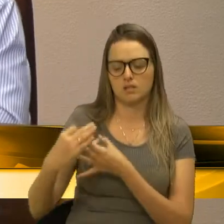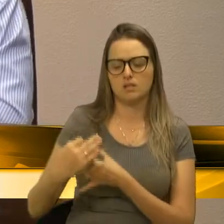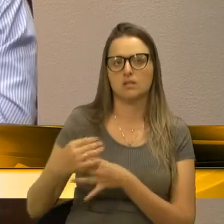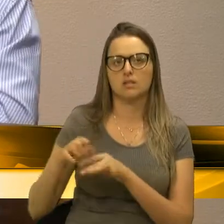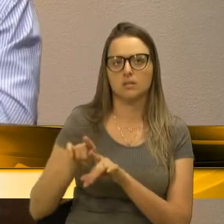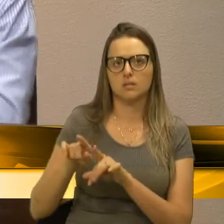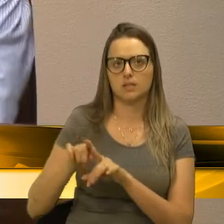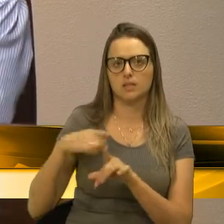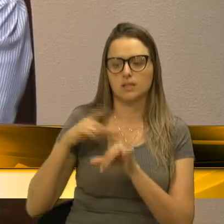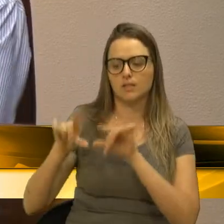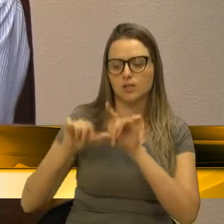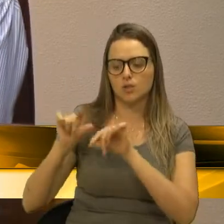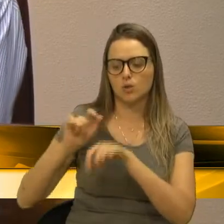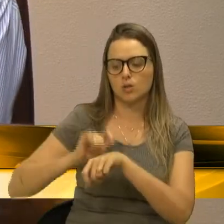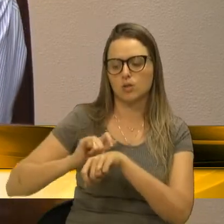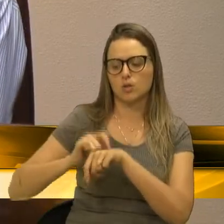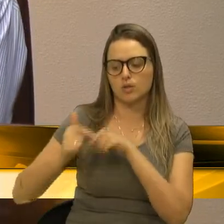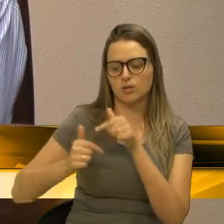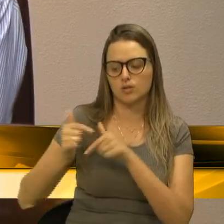com a escolha de horário.